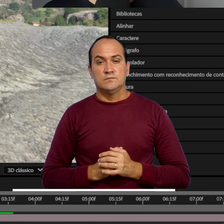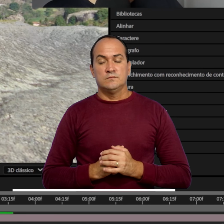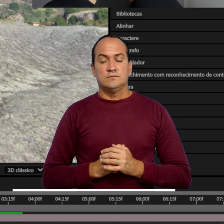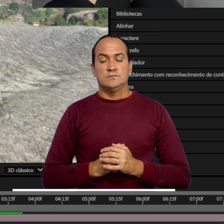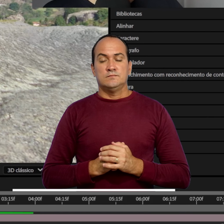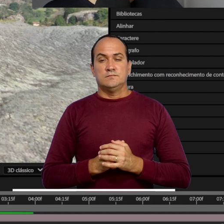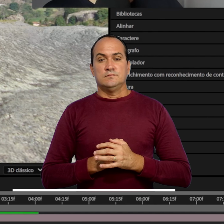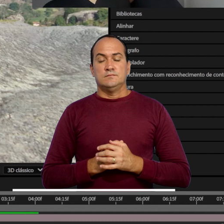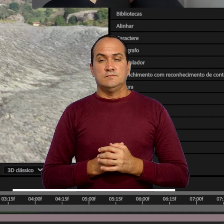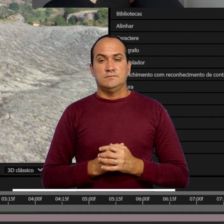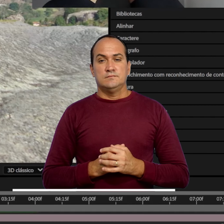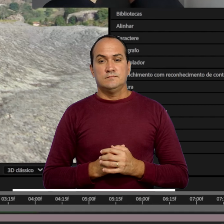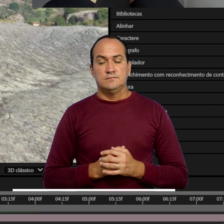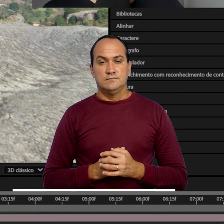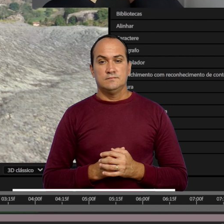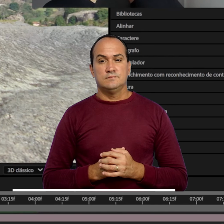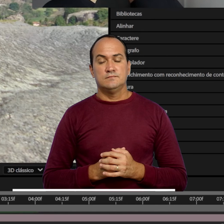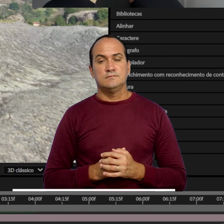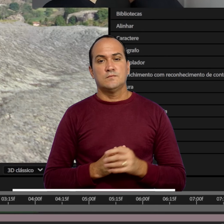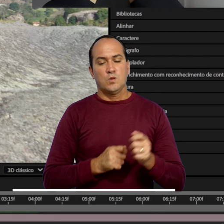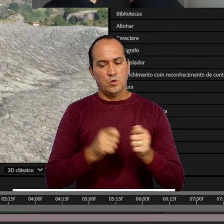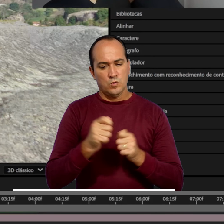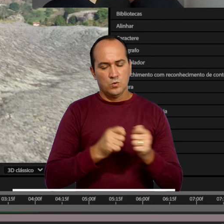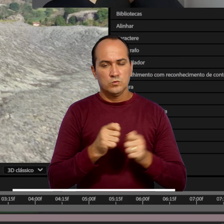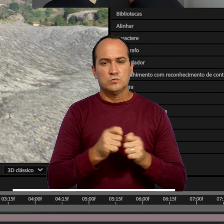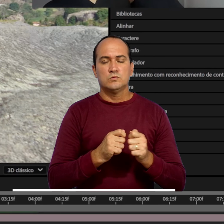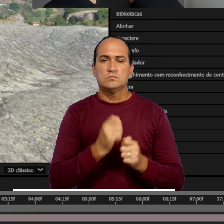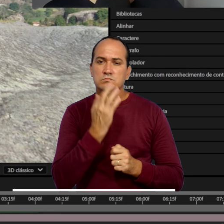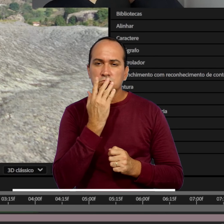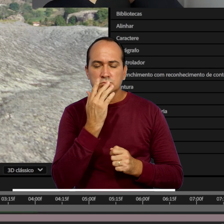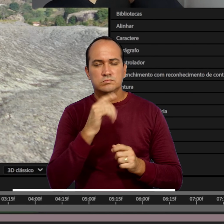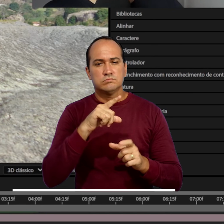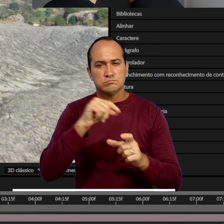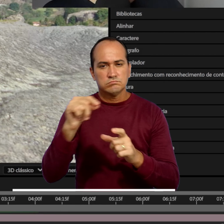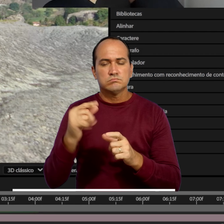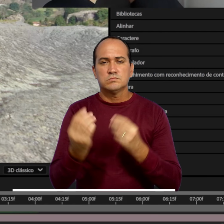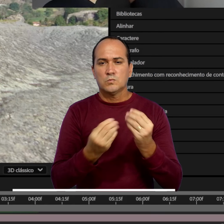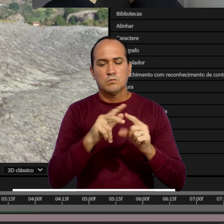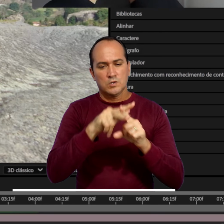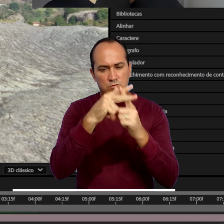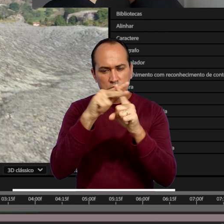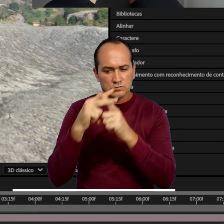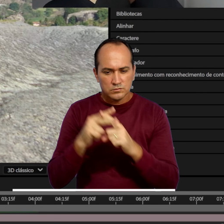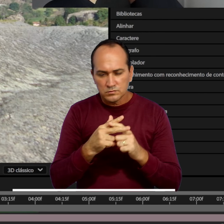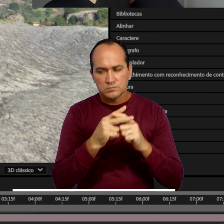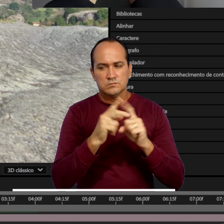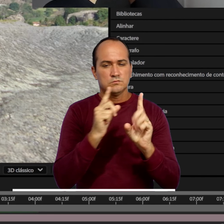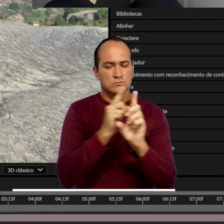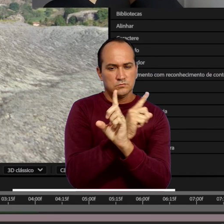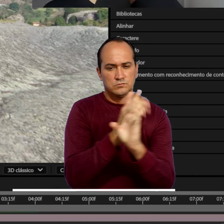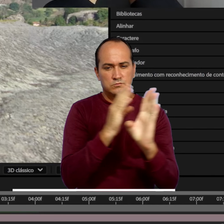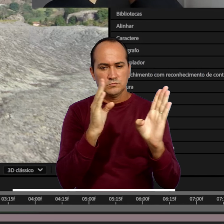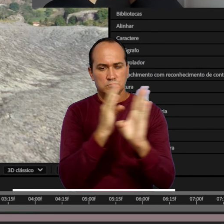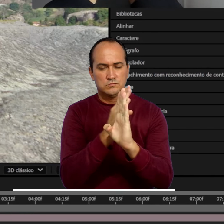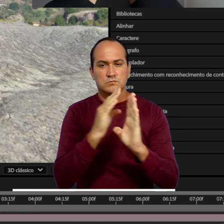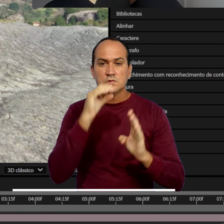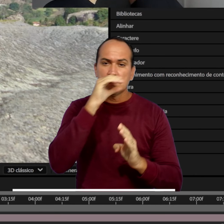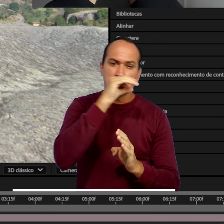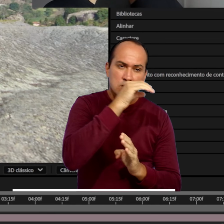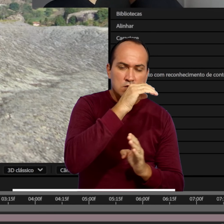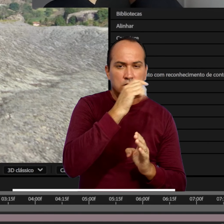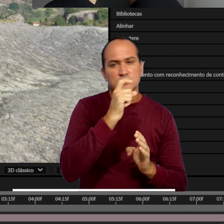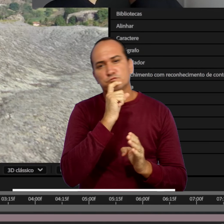cor de lumetri, que o cor de lumetri eu tenho mais controle sobre isso aqui, e então eu consigo de fato ajustar aqui a temperatura para uma temperatura